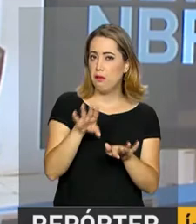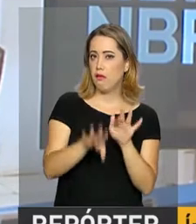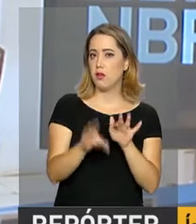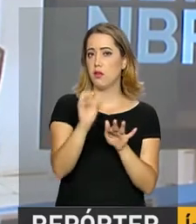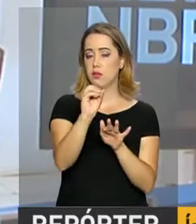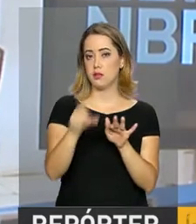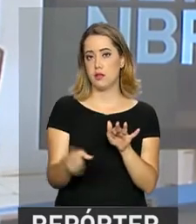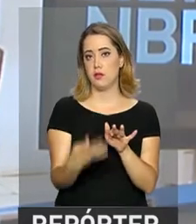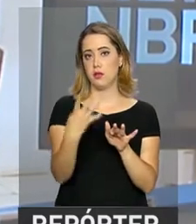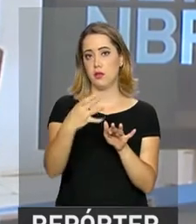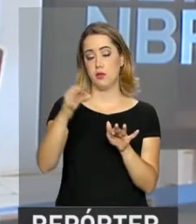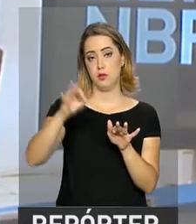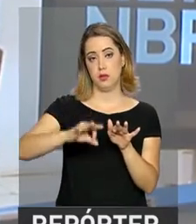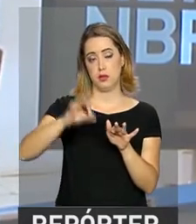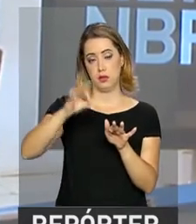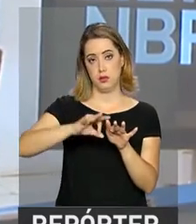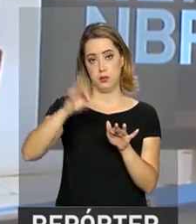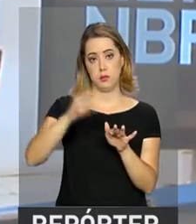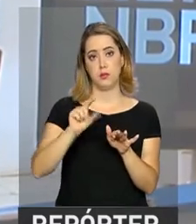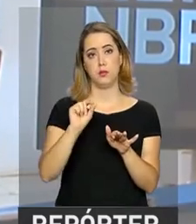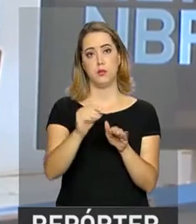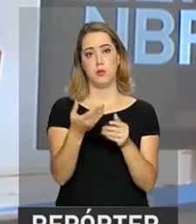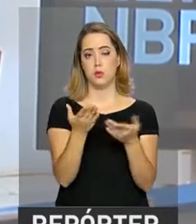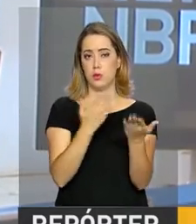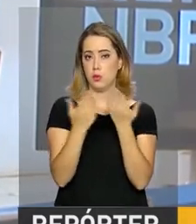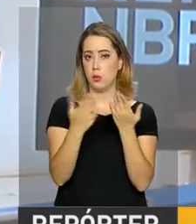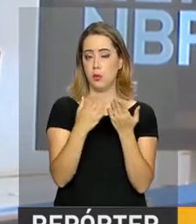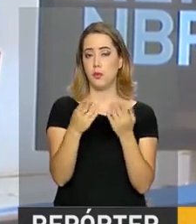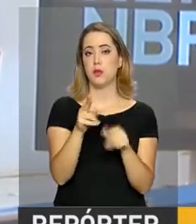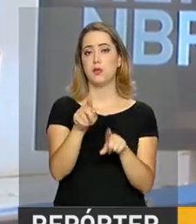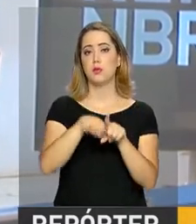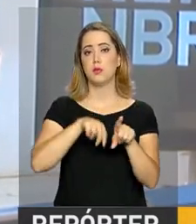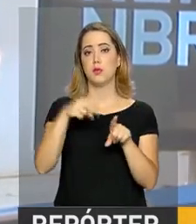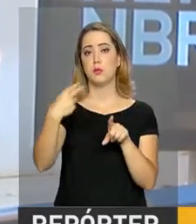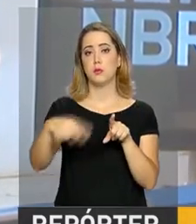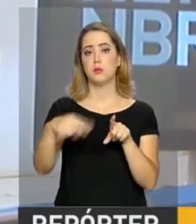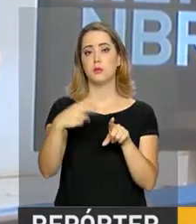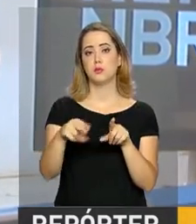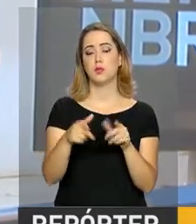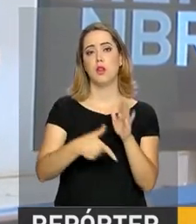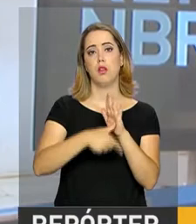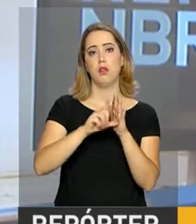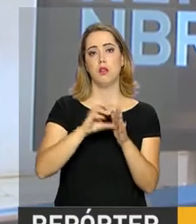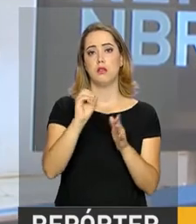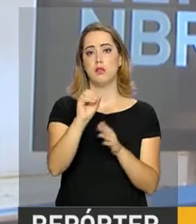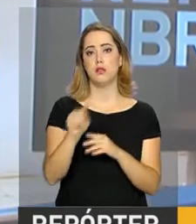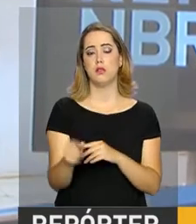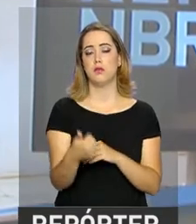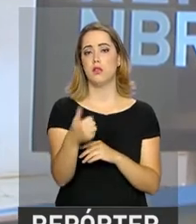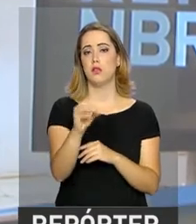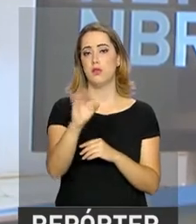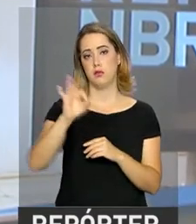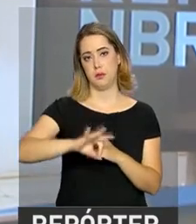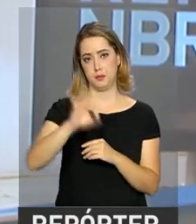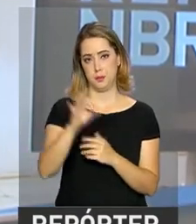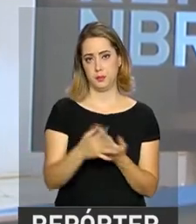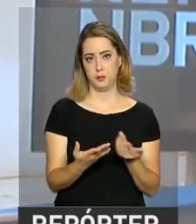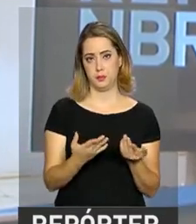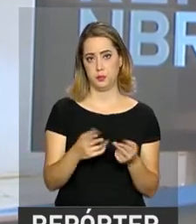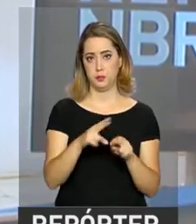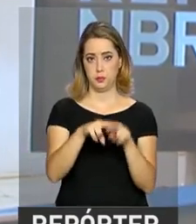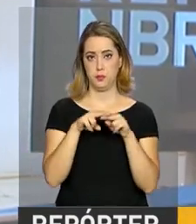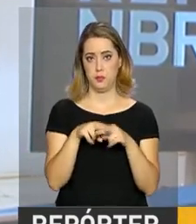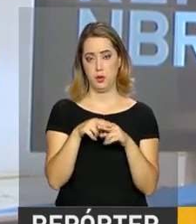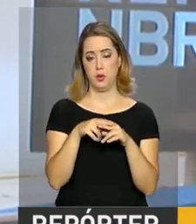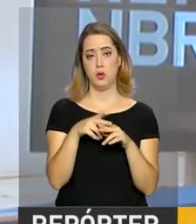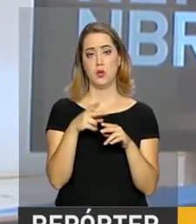por cento acima do registrado em novembro quando ficou em 0,10 por cento com isso os números da